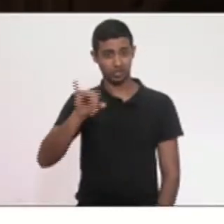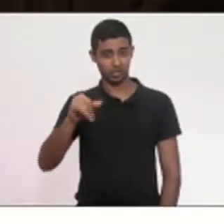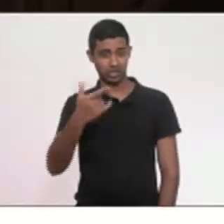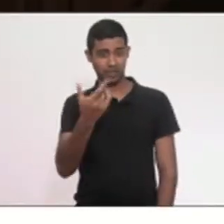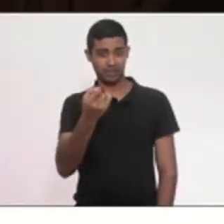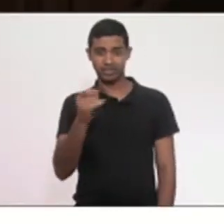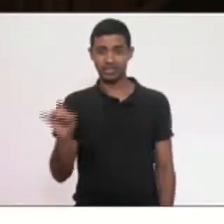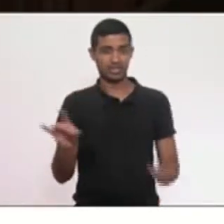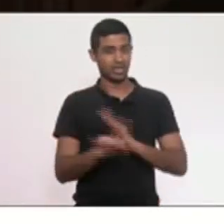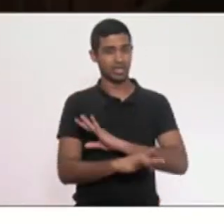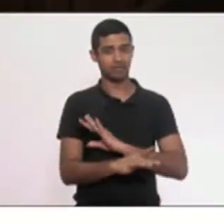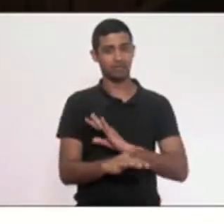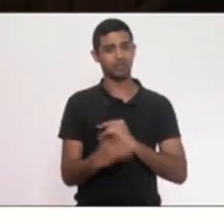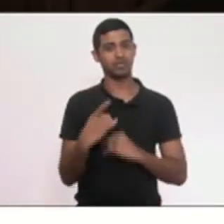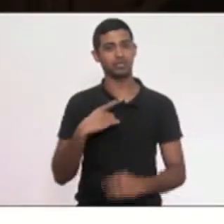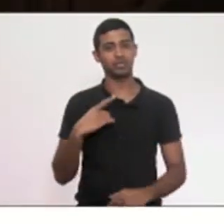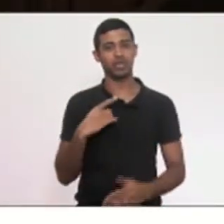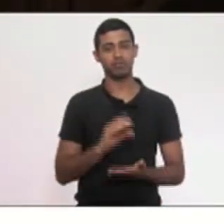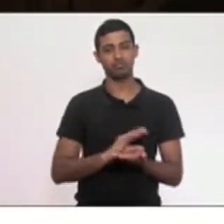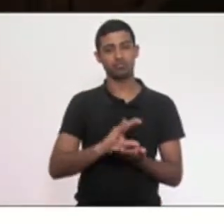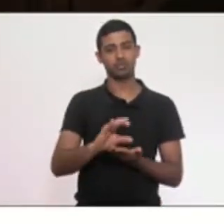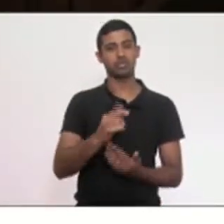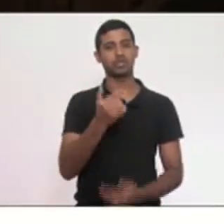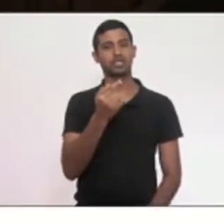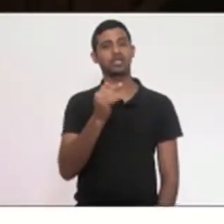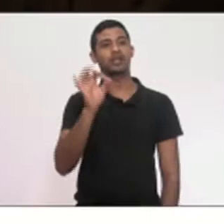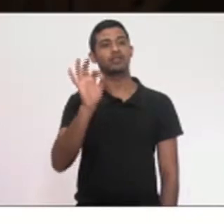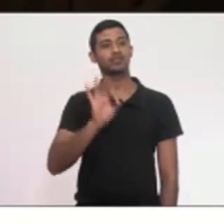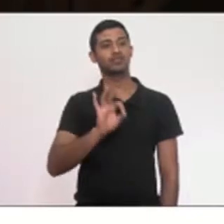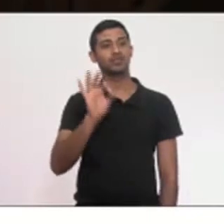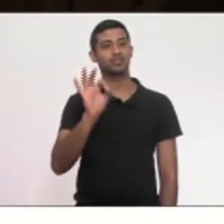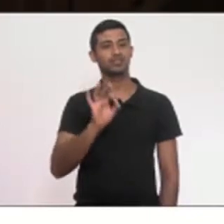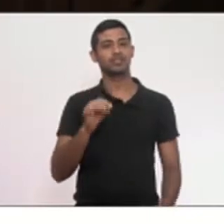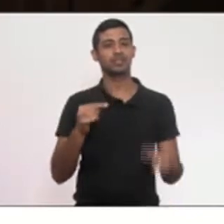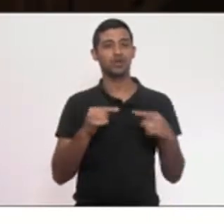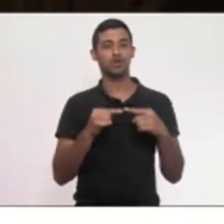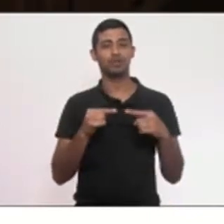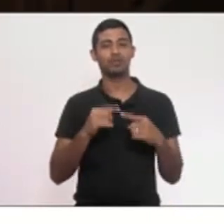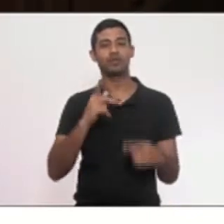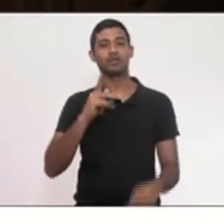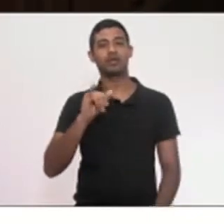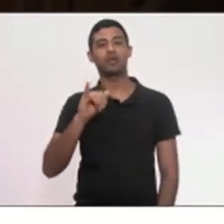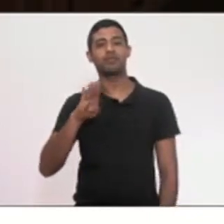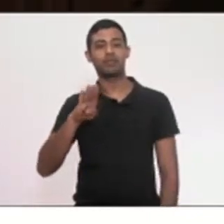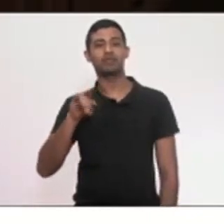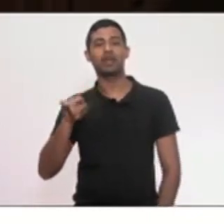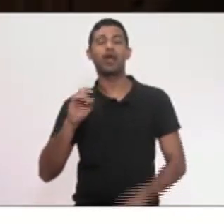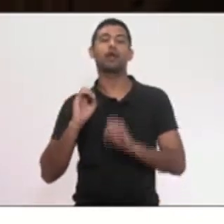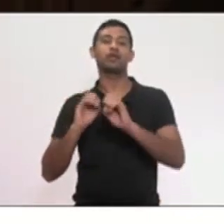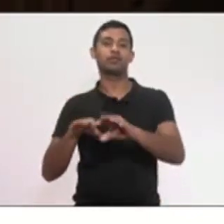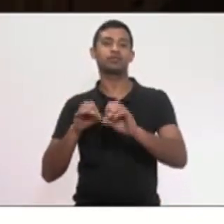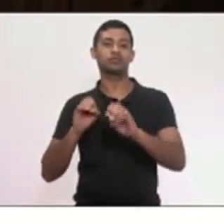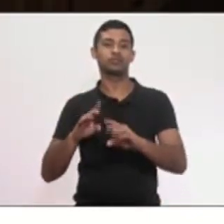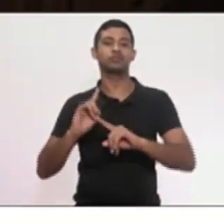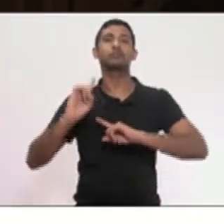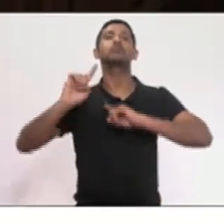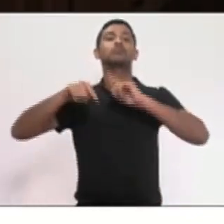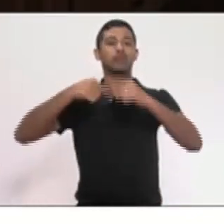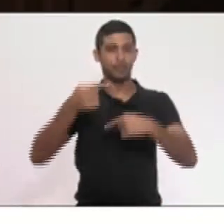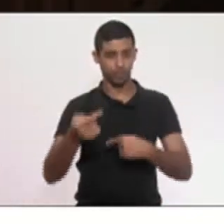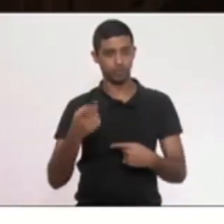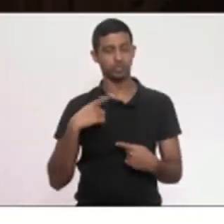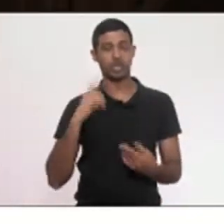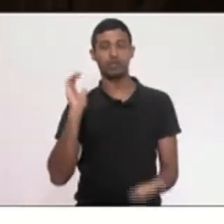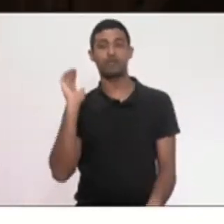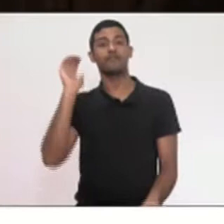investindo pelo menos 7% do produto interno bruto do PIB em educação, e chegarmos ao final da vigência do